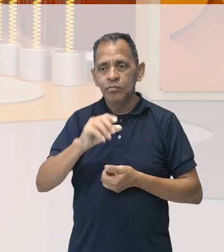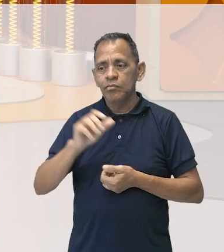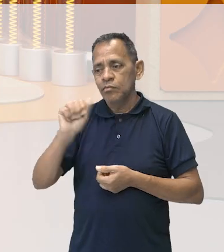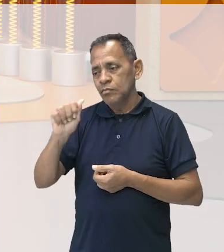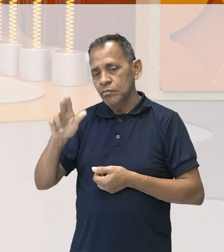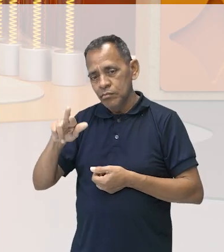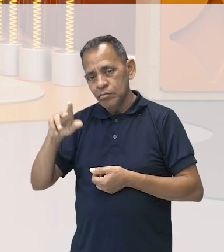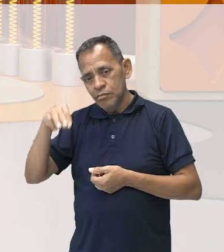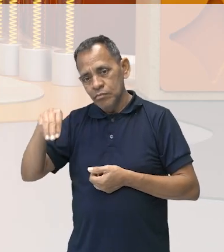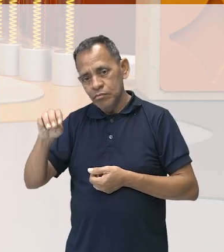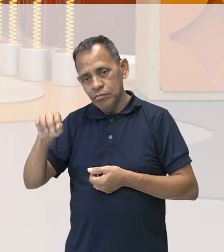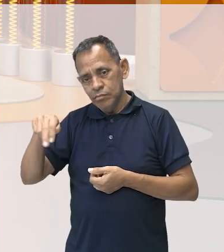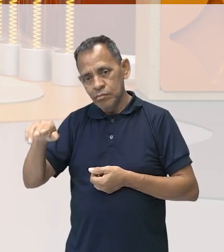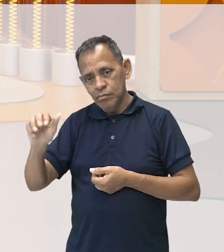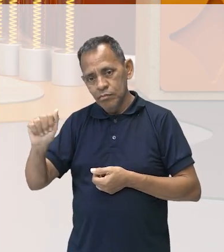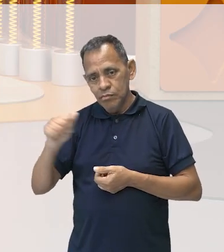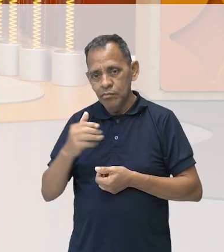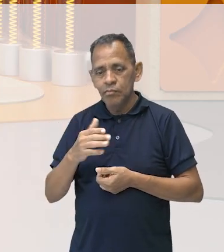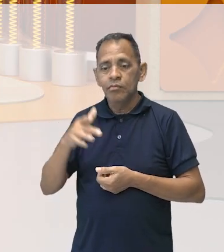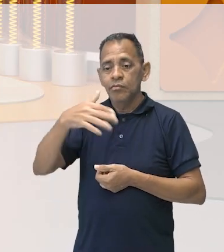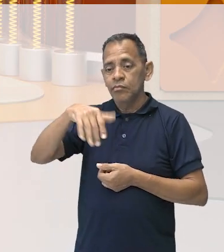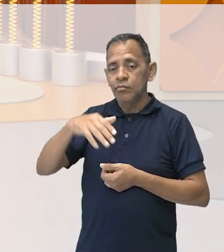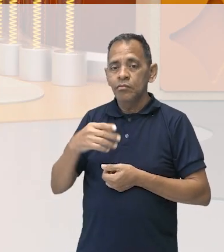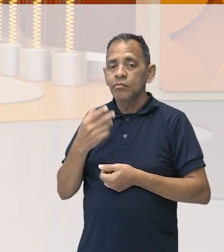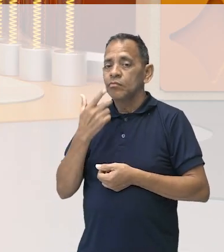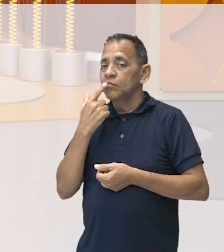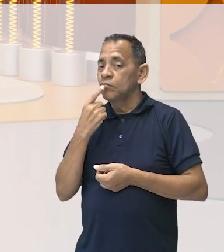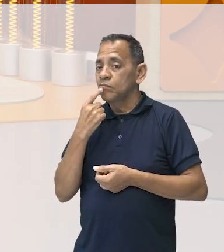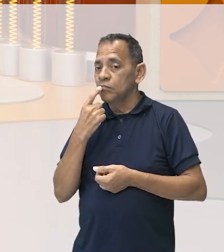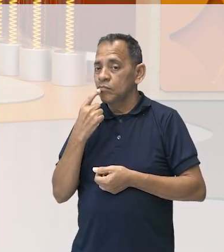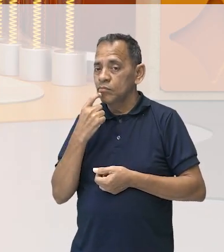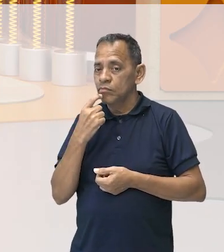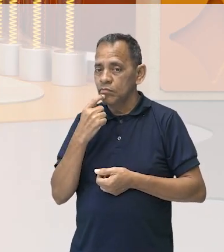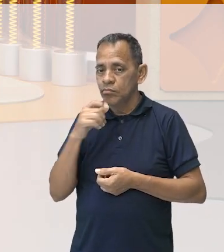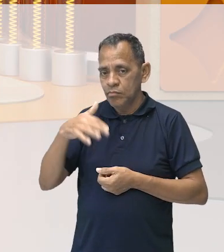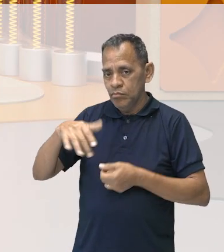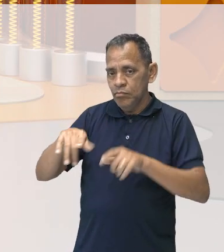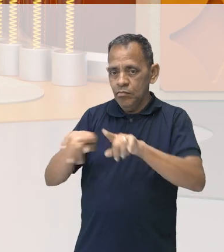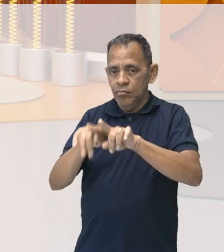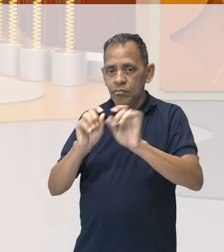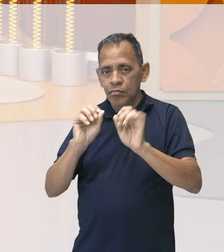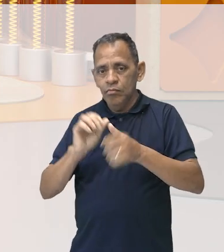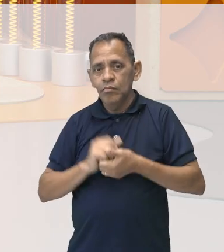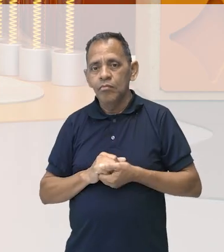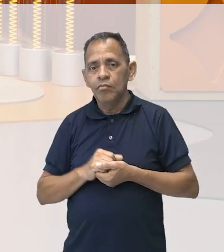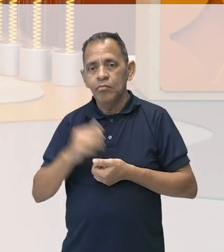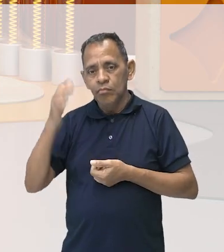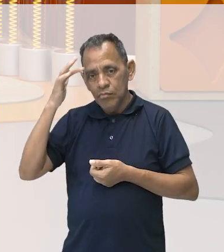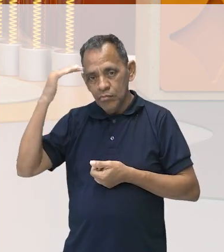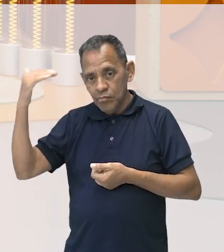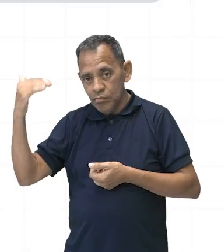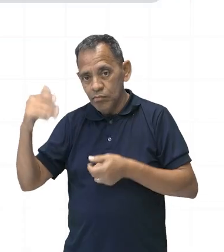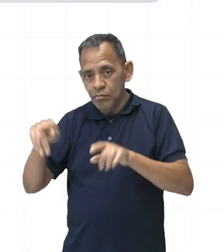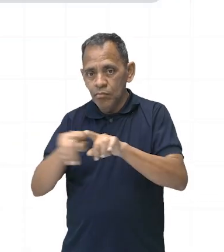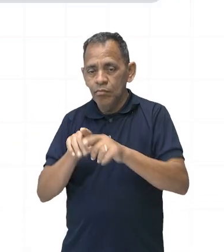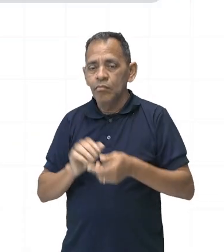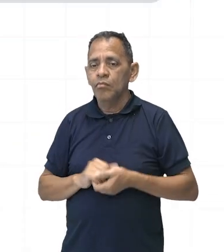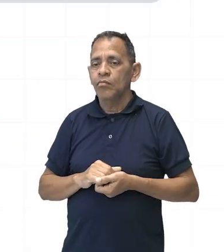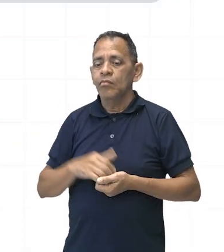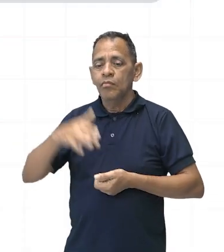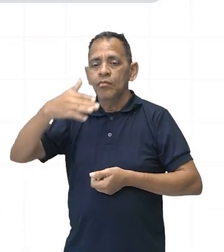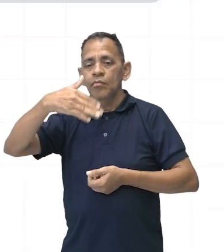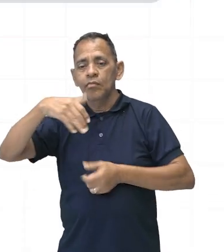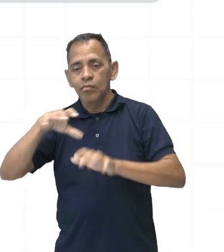vermelha, gente, vai ser a região de Nagorno-Karabakh, conhecido como a região do Cáucaso. Olha